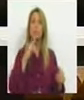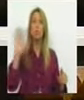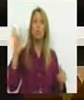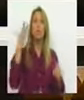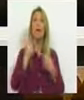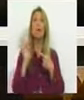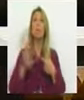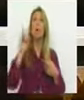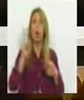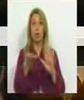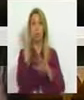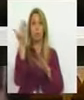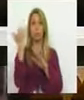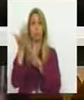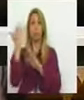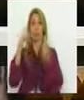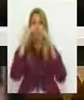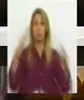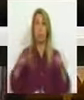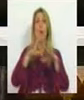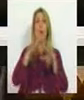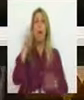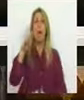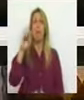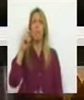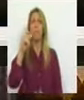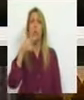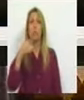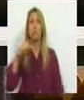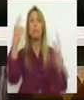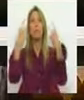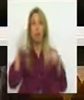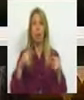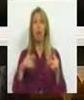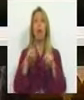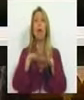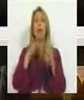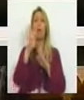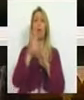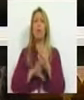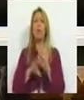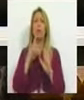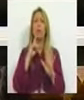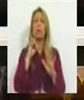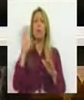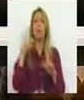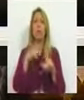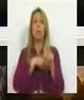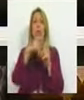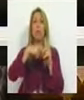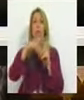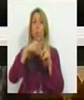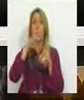seguintes aspectos: a remoção das coberturas decorrente da existência de amianto, a beneficiação das condições térmicas dos edifícios, a criação de espaços de